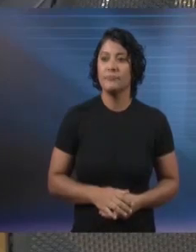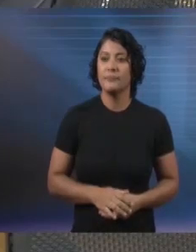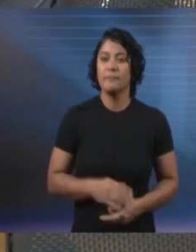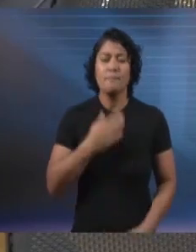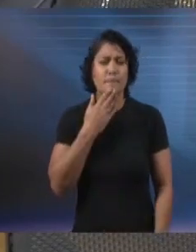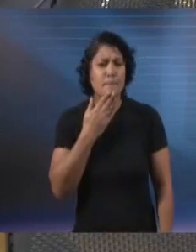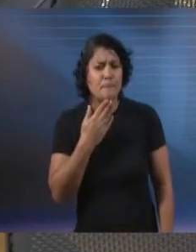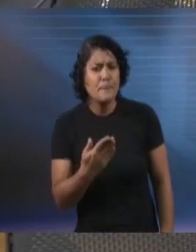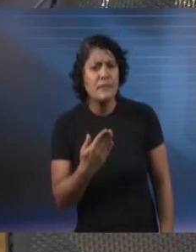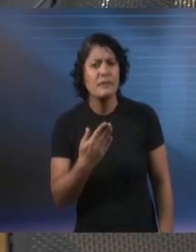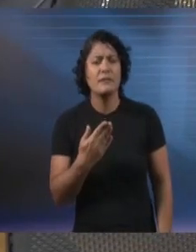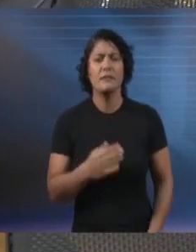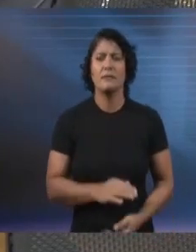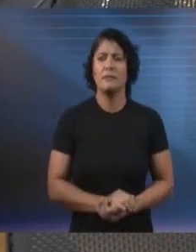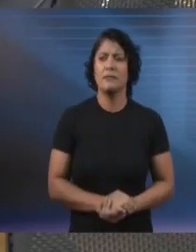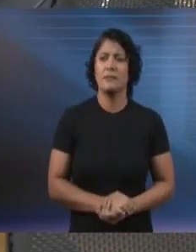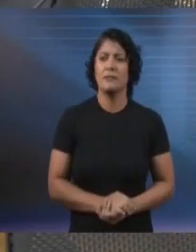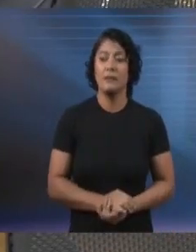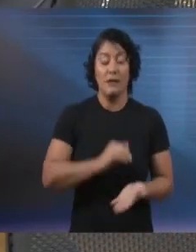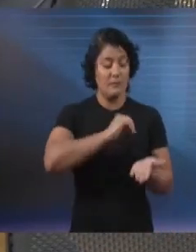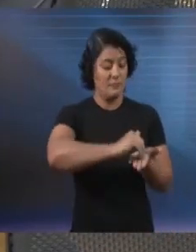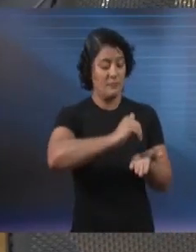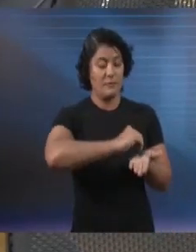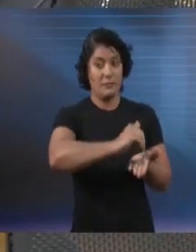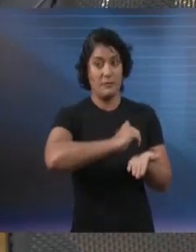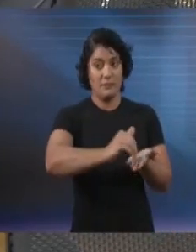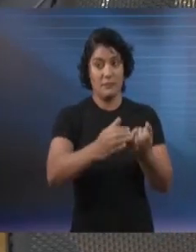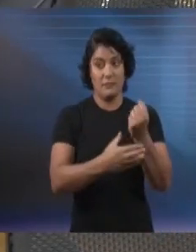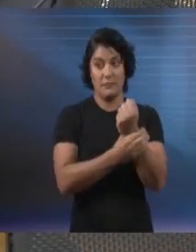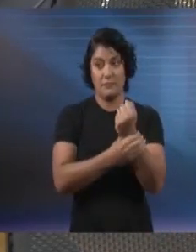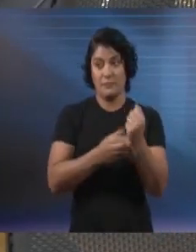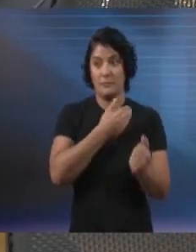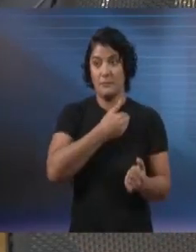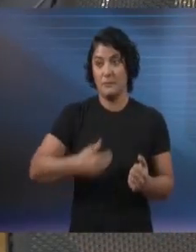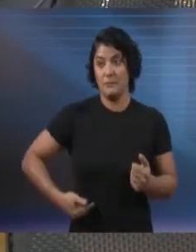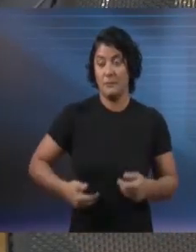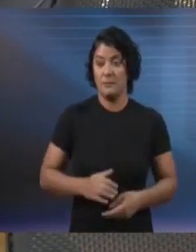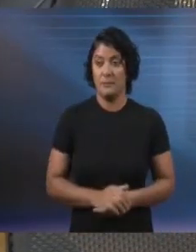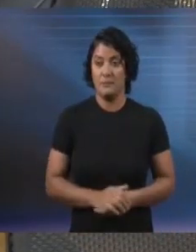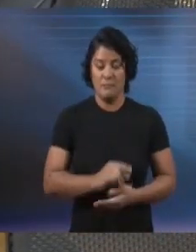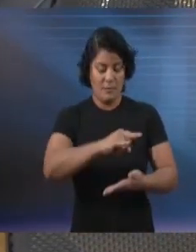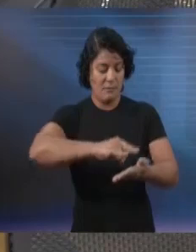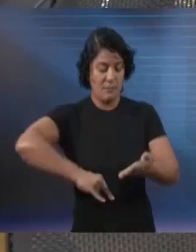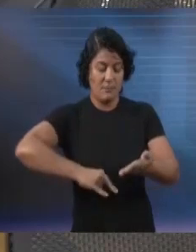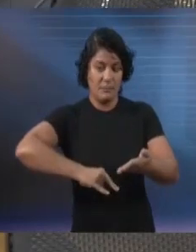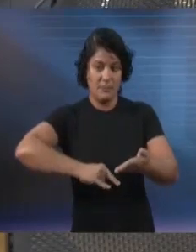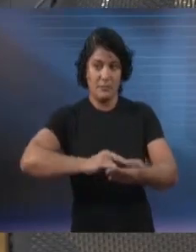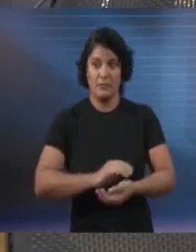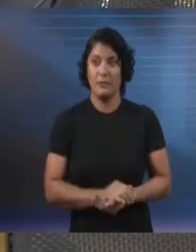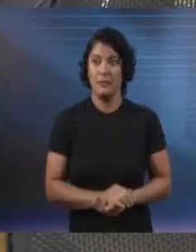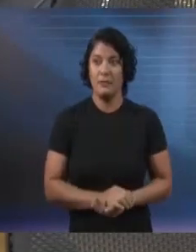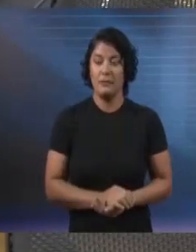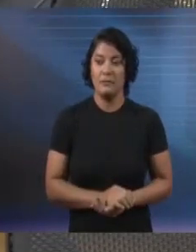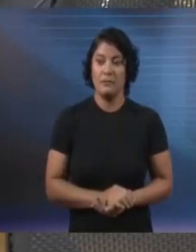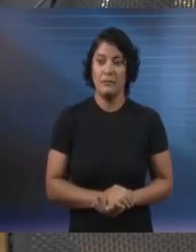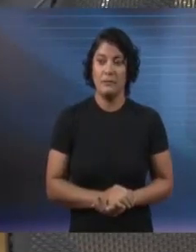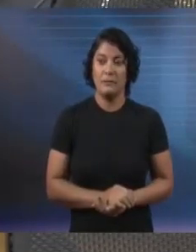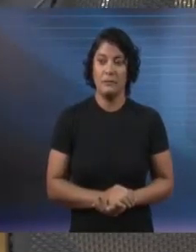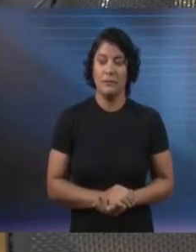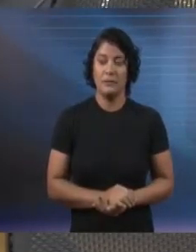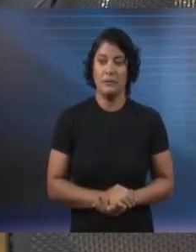pedir para a Secretaria de Segurança Pública fazer aqui o requerimento, para a Secretaria de